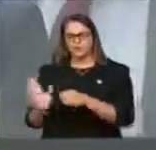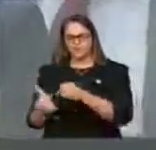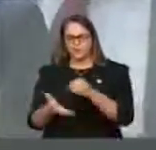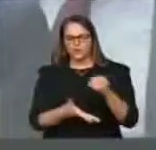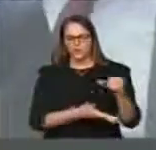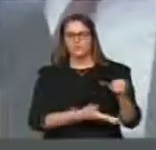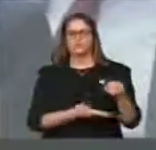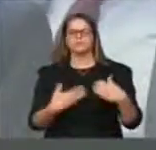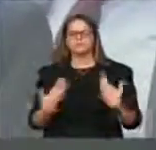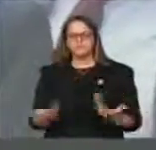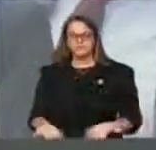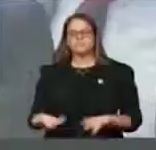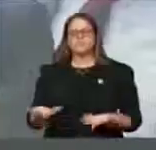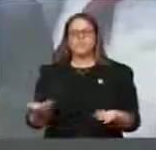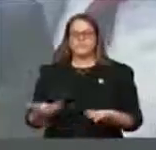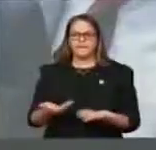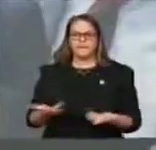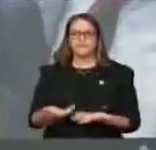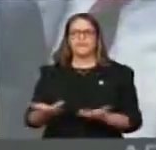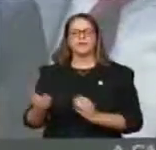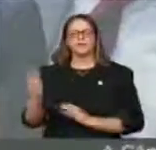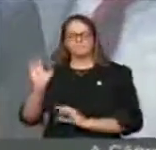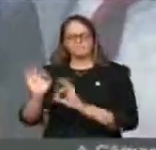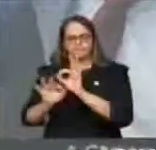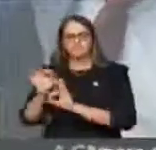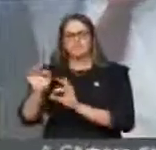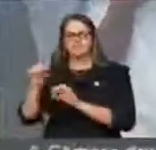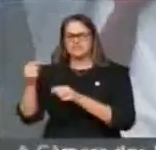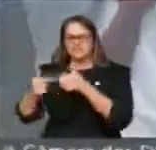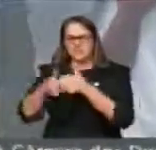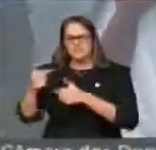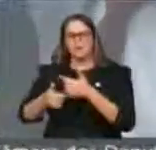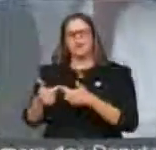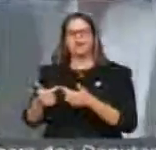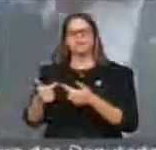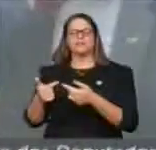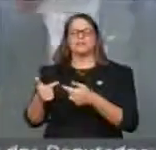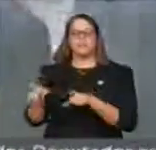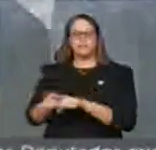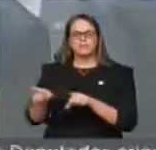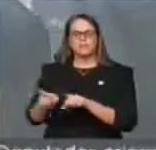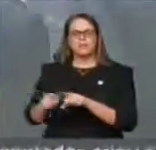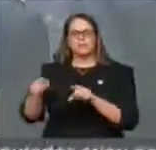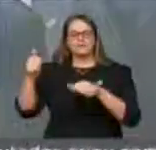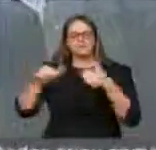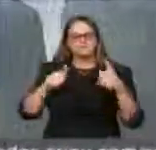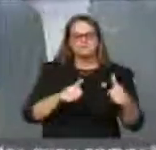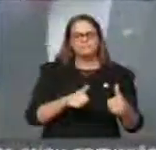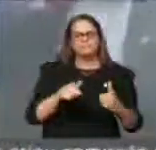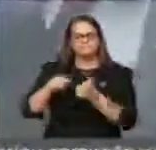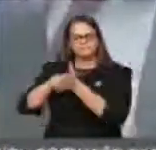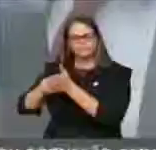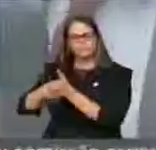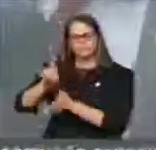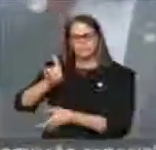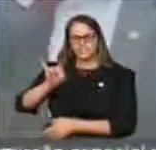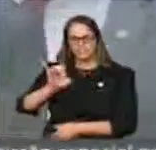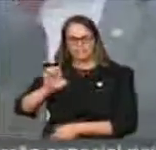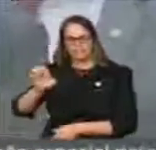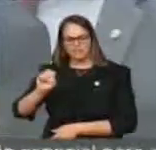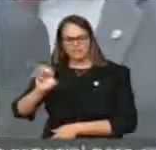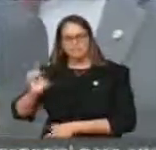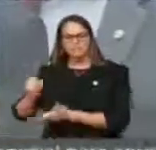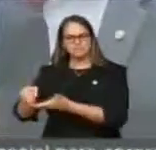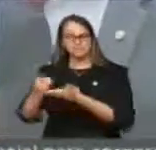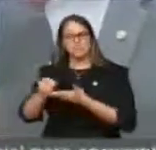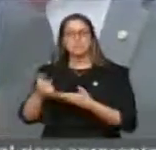E, portanto, além de todo esse trabalho que fazem, inclusive o levantamento feito pelo DIES, eu quero que